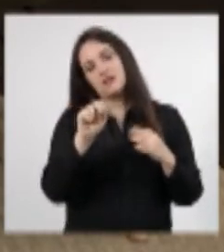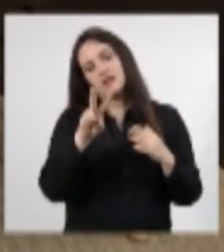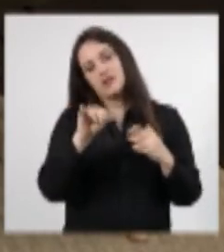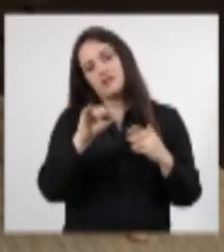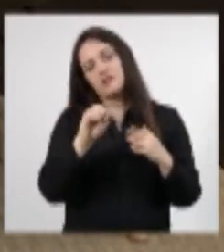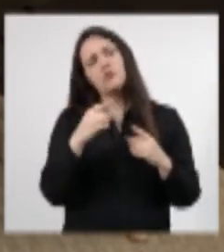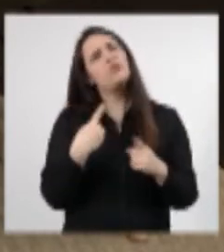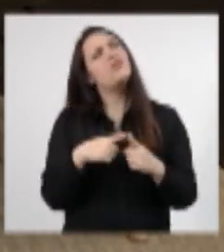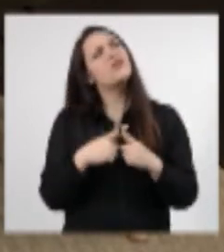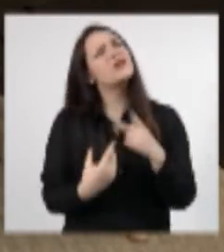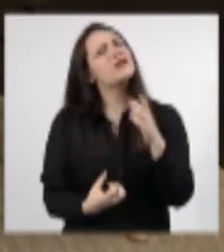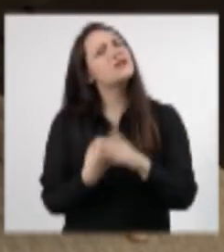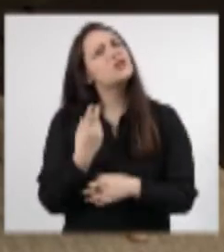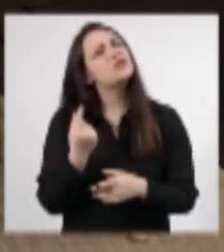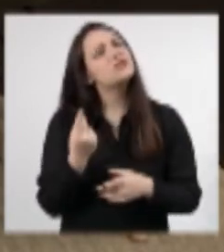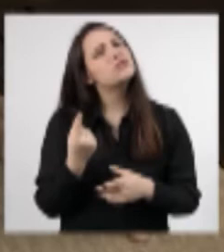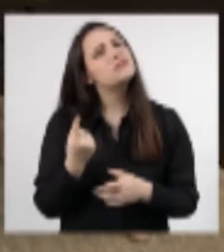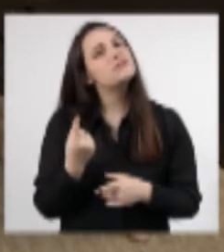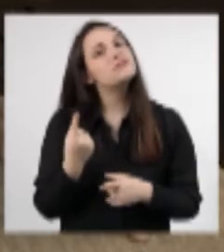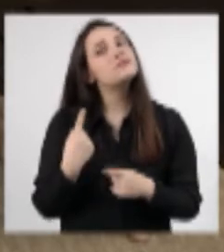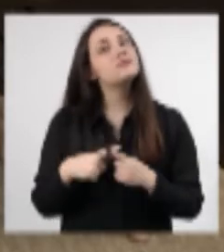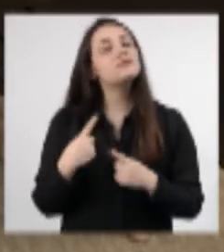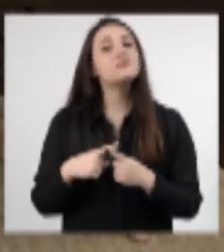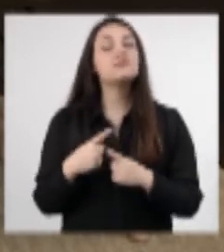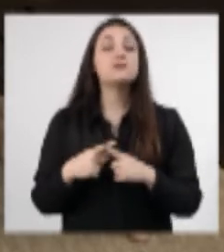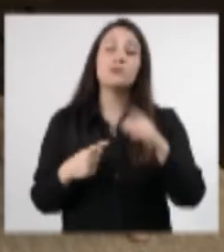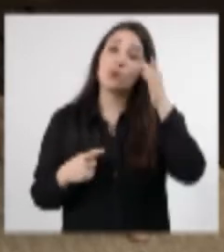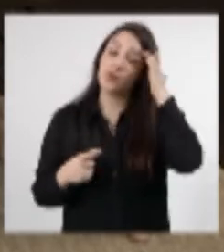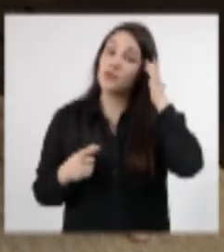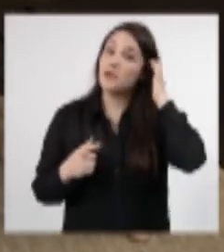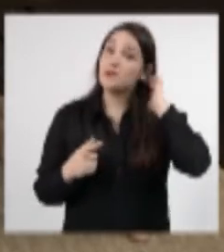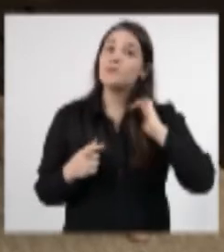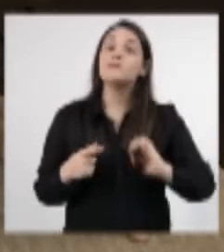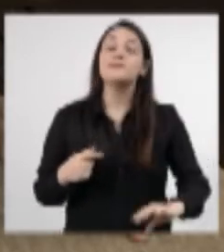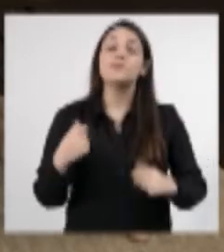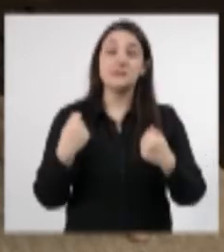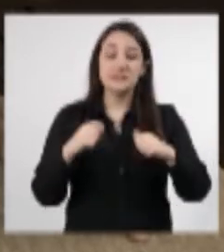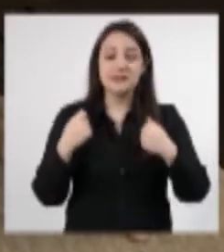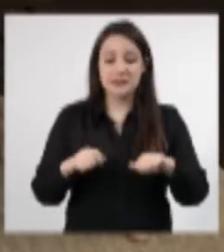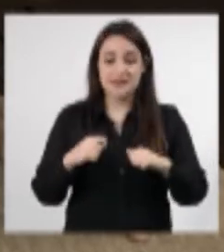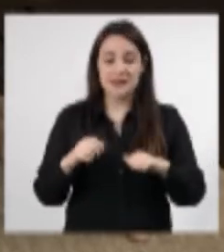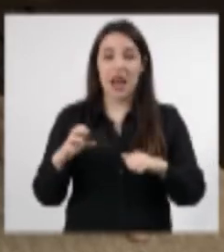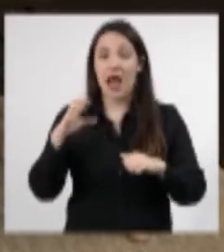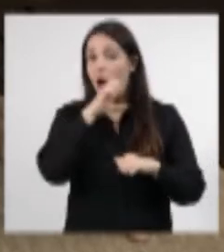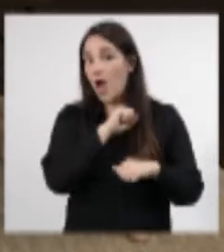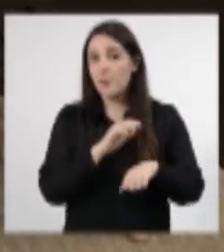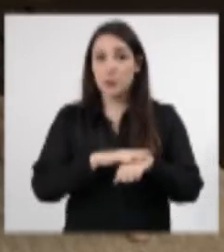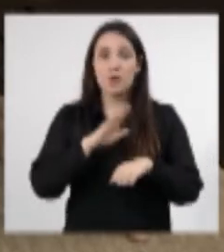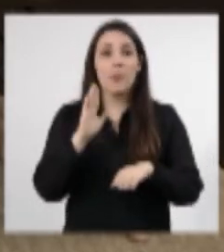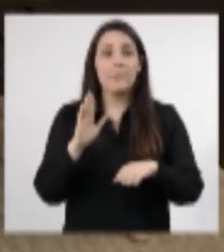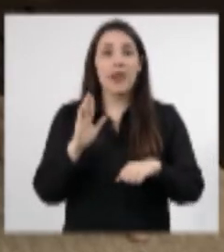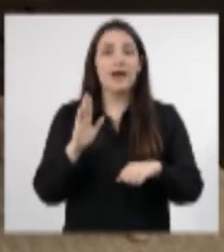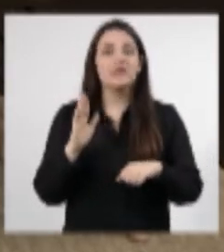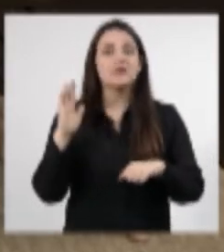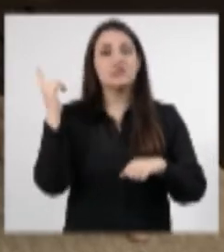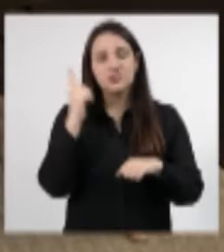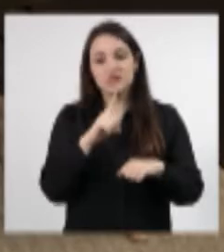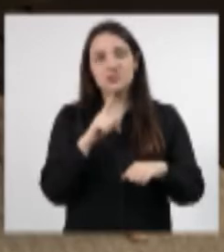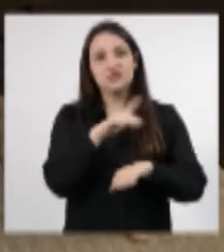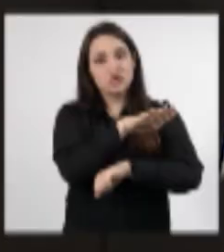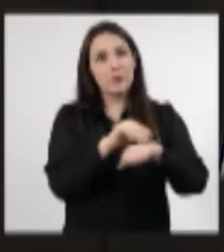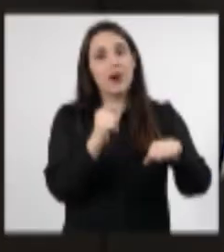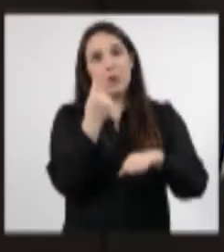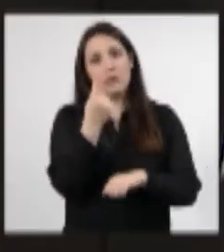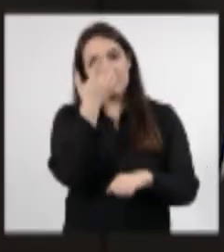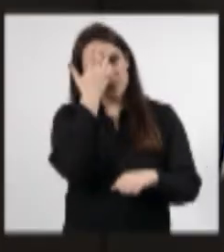de taxas? Justamente voltado a desafogar o atendimento nas delegacias. Enquanto hoje, a partir de janeiro, de janeiro